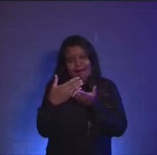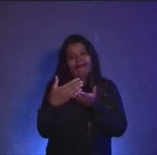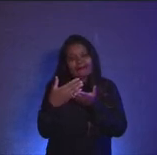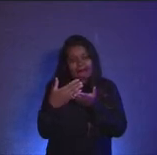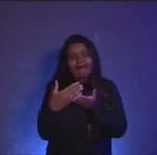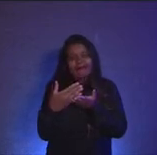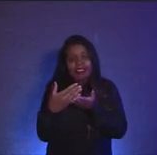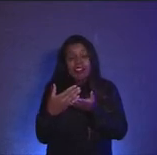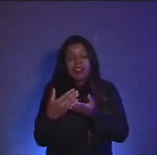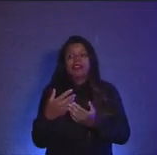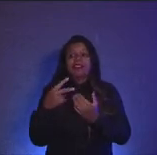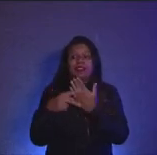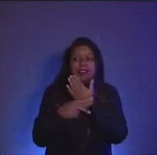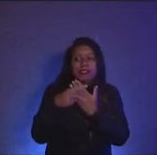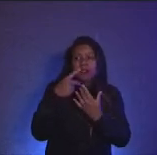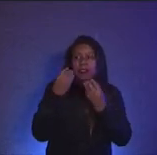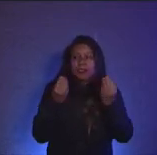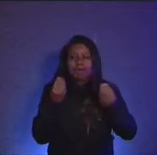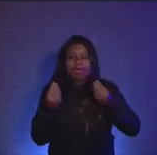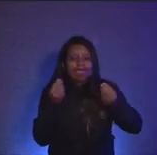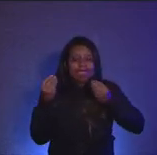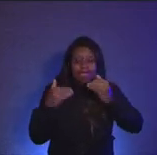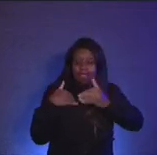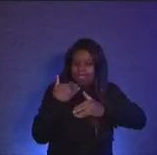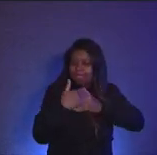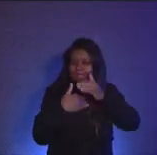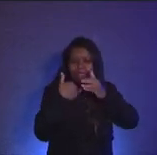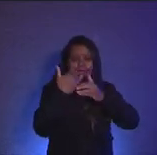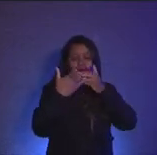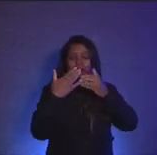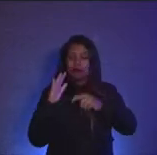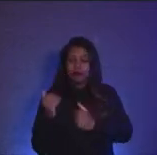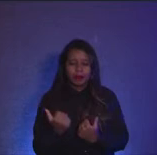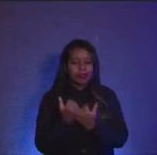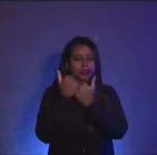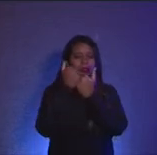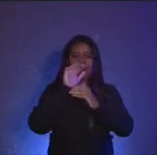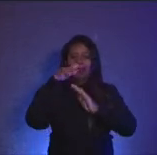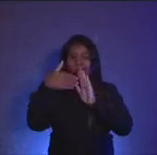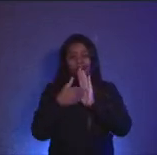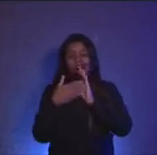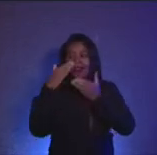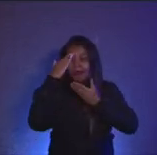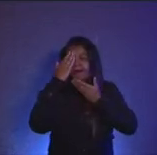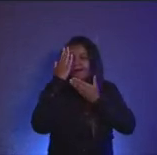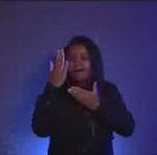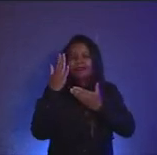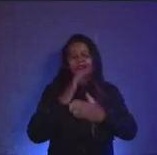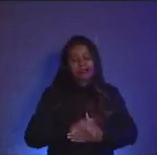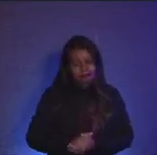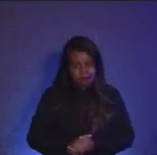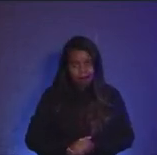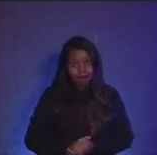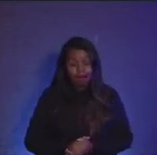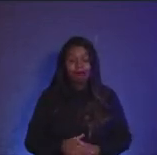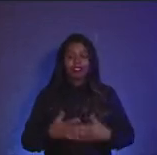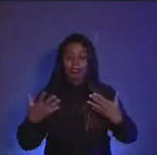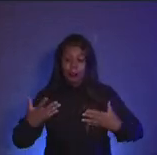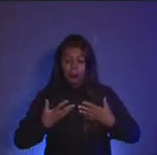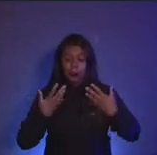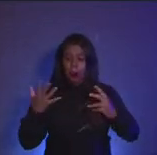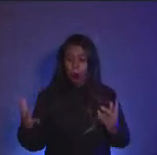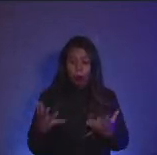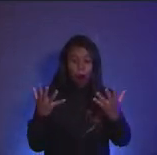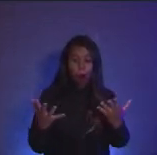esse projeto assim, ambicioso, assim, doido possível. E é isso, é mais motivação para a gente continuar